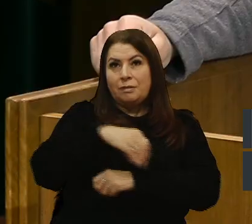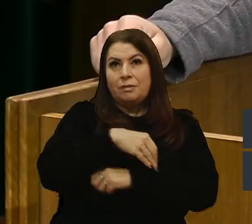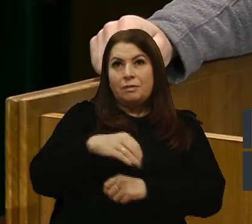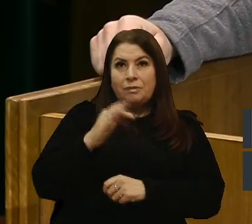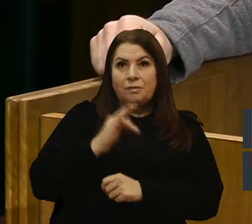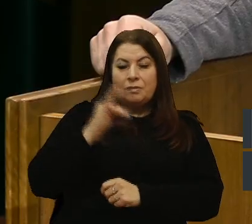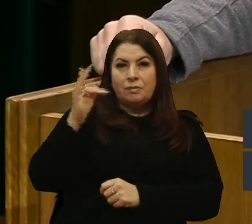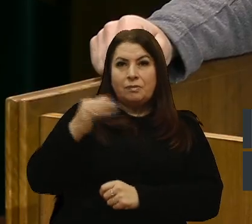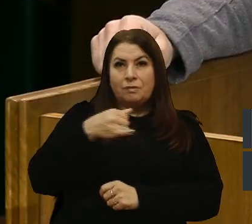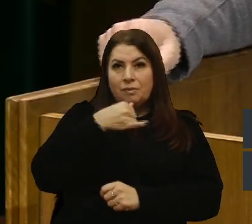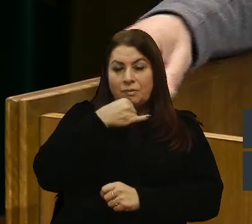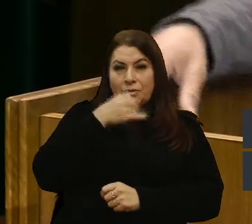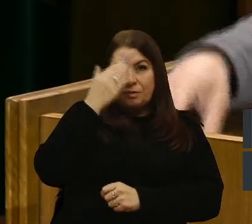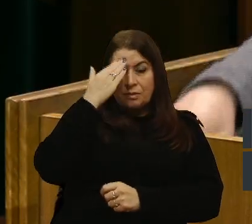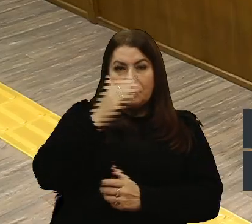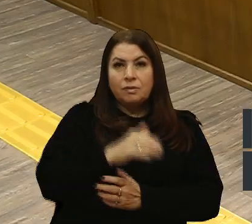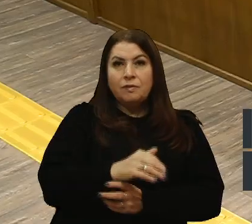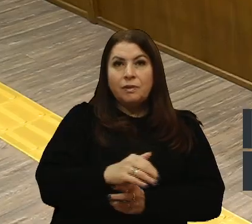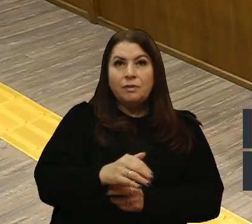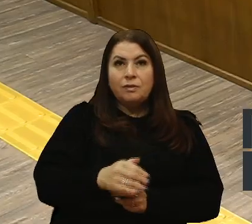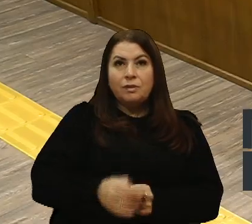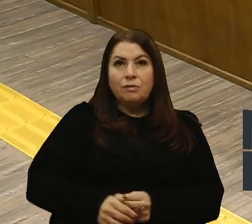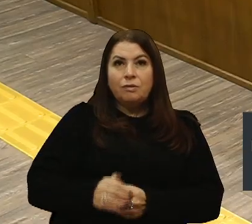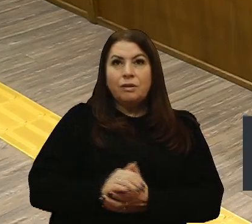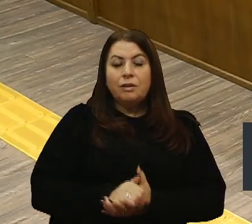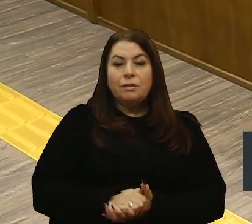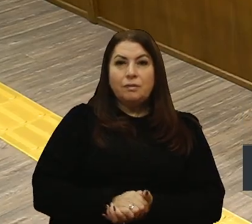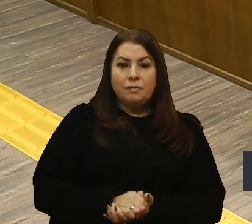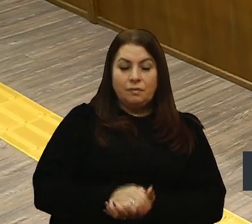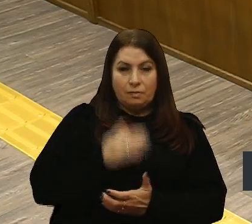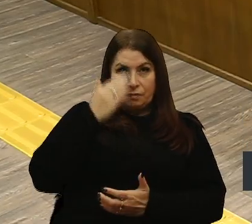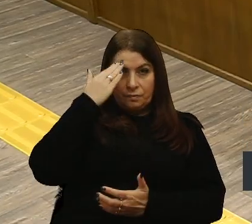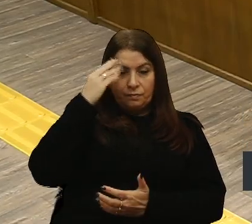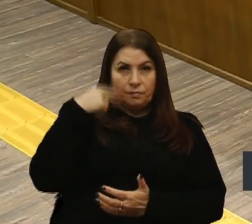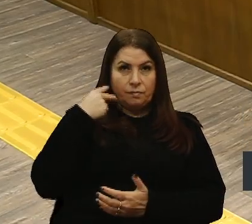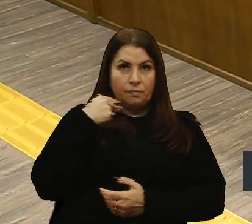federal, infelizmente. Obrigado. Obrigado, vereador Capitão Ramon. Com a palavra